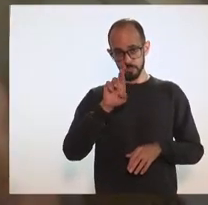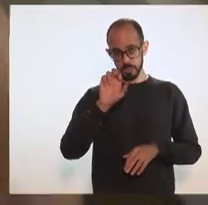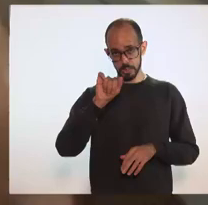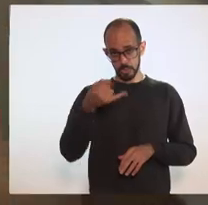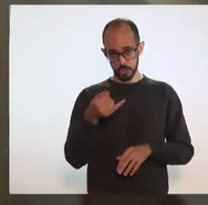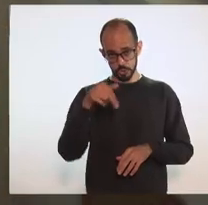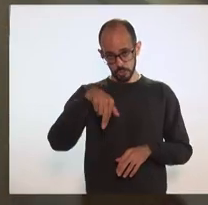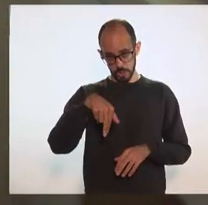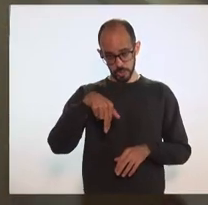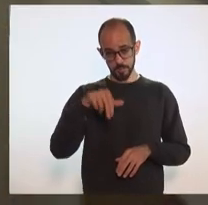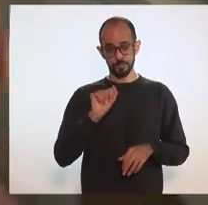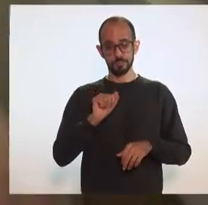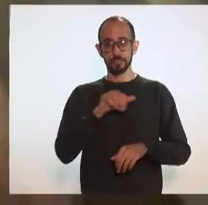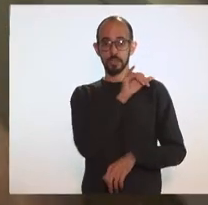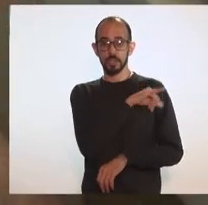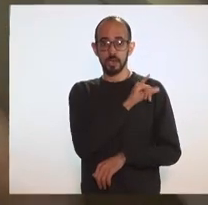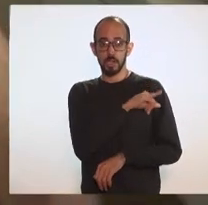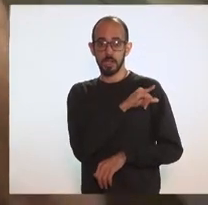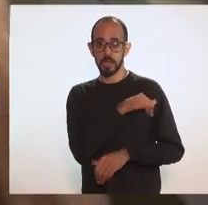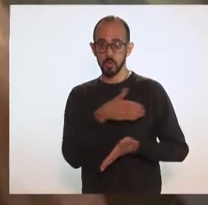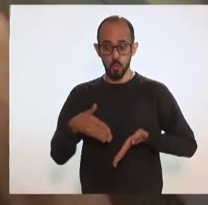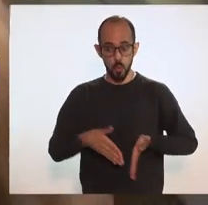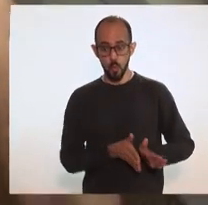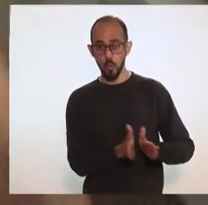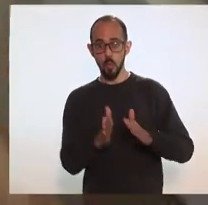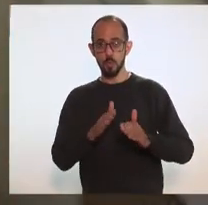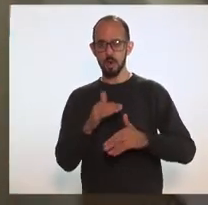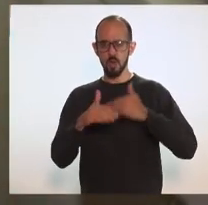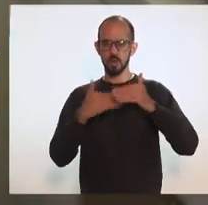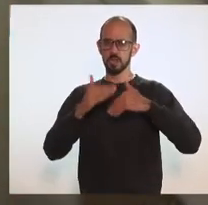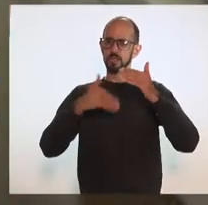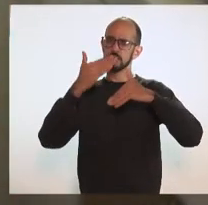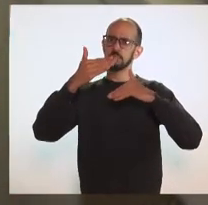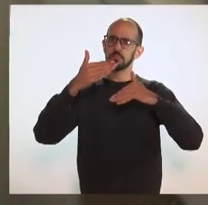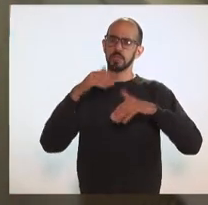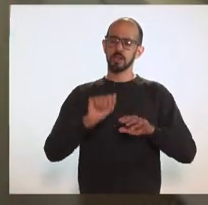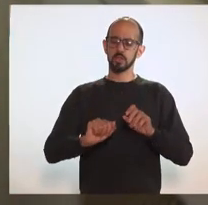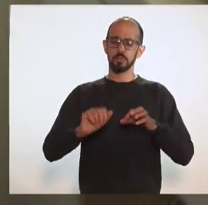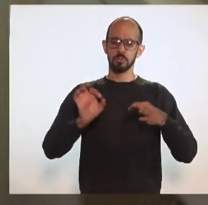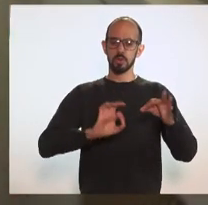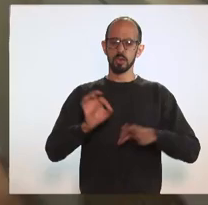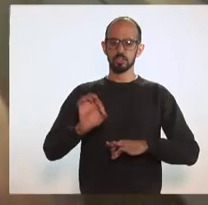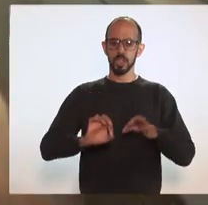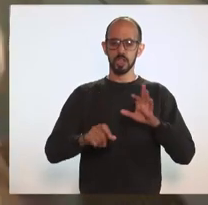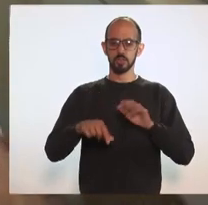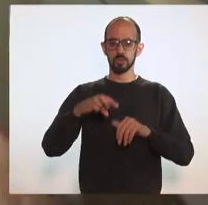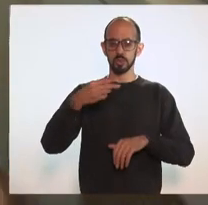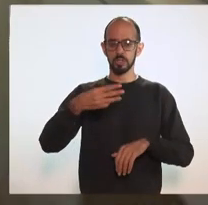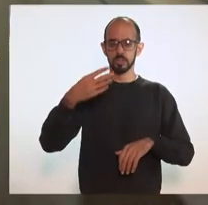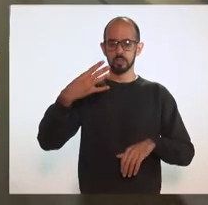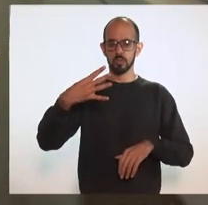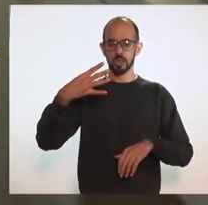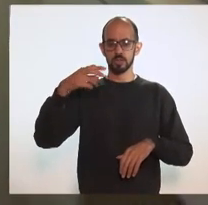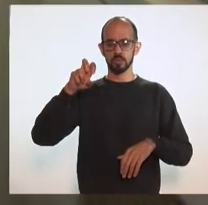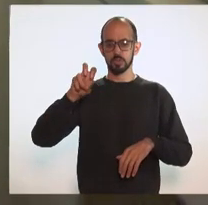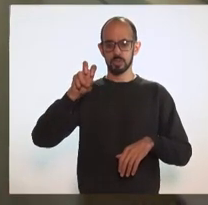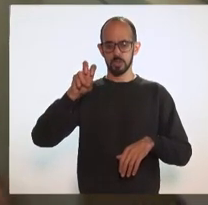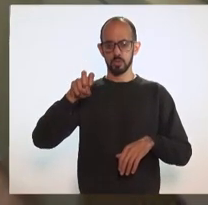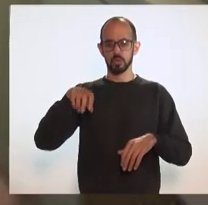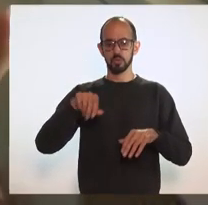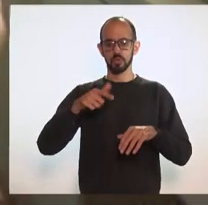uma o crescimento projeto de lei três quatro 75 de 2020 mesmo com